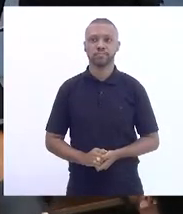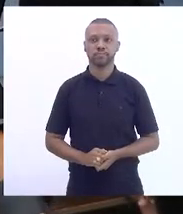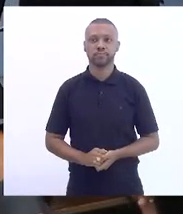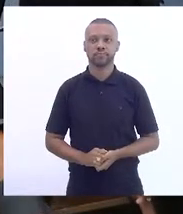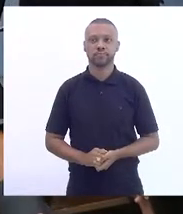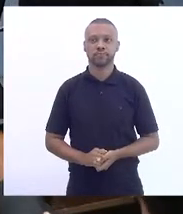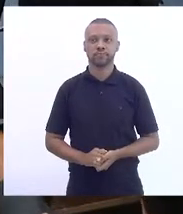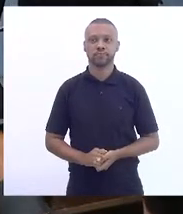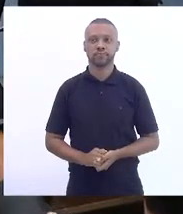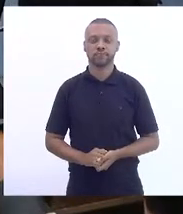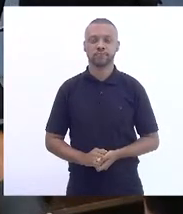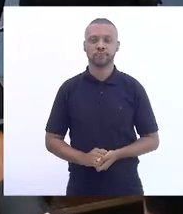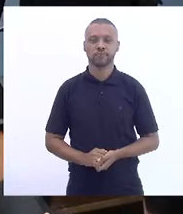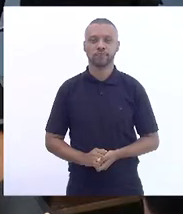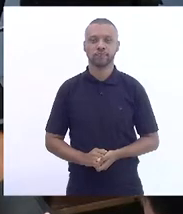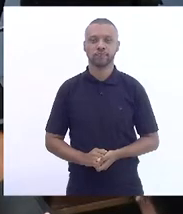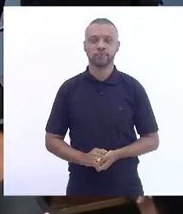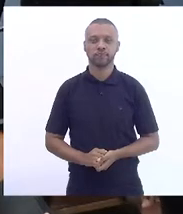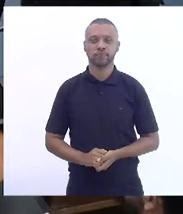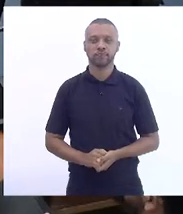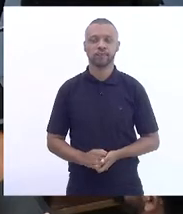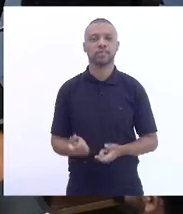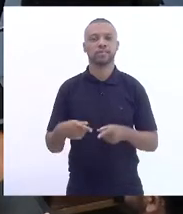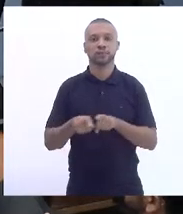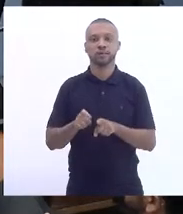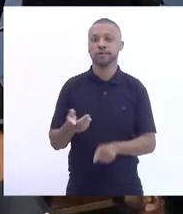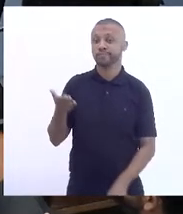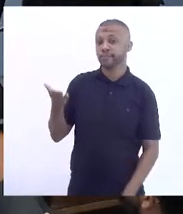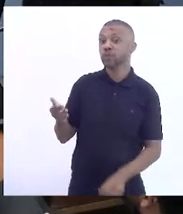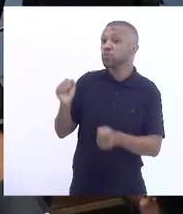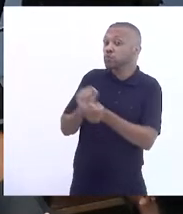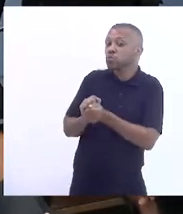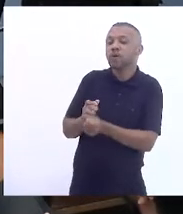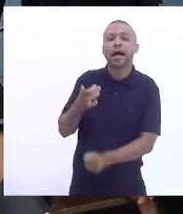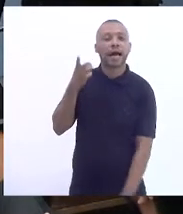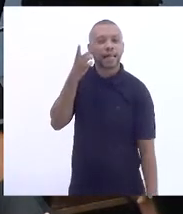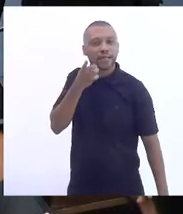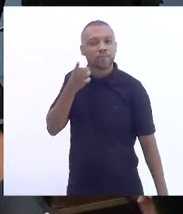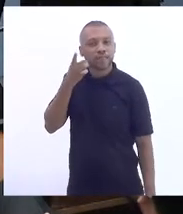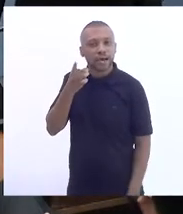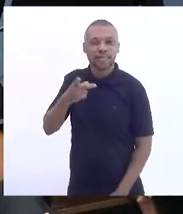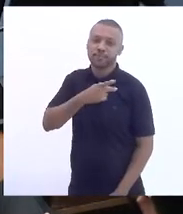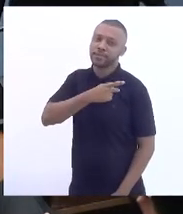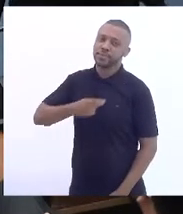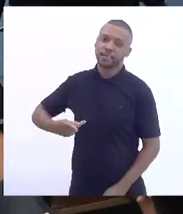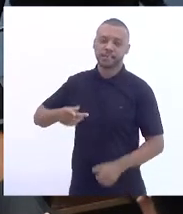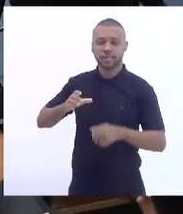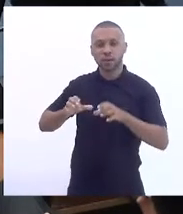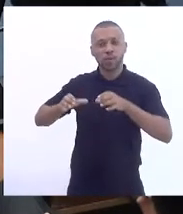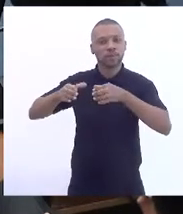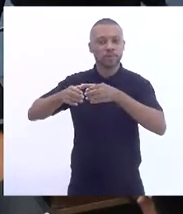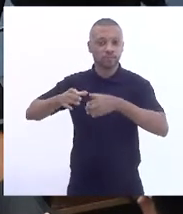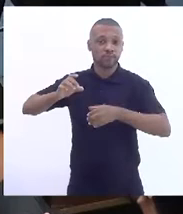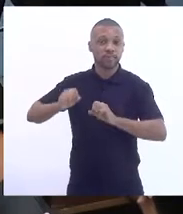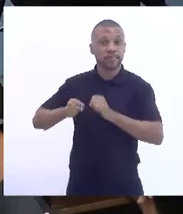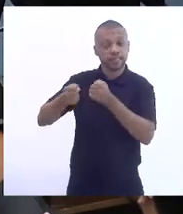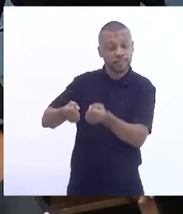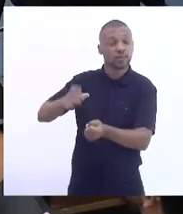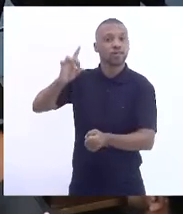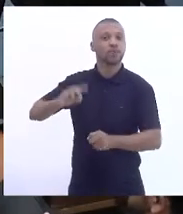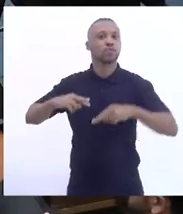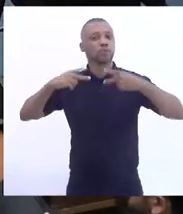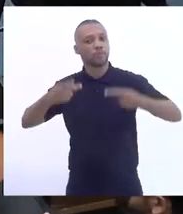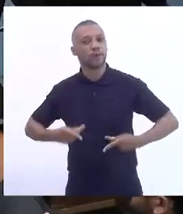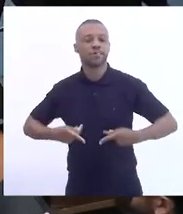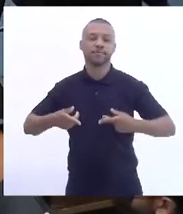e também já aqui compondo a mesa comigo é deputado a Presidenta da comissão de defesa dos direitos humanos e